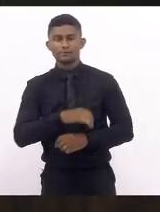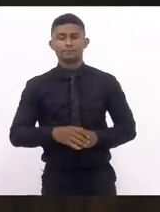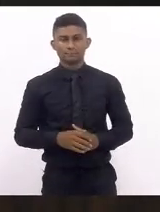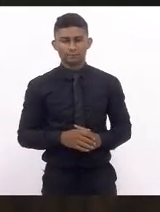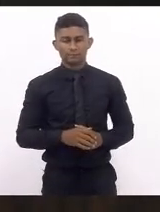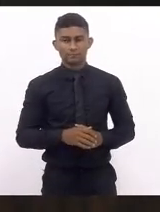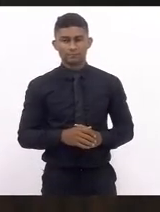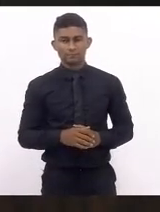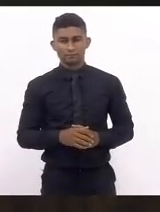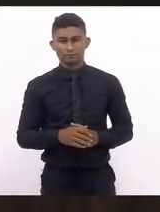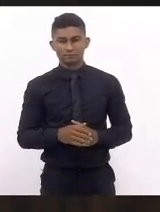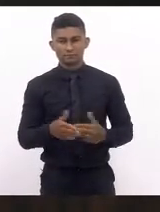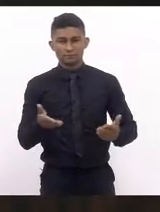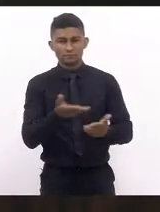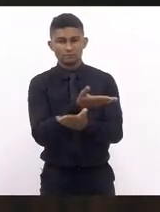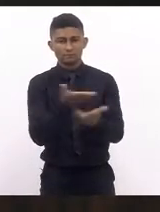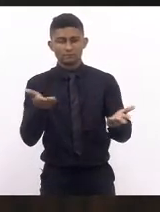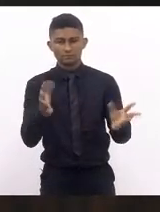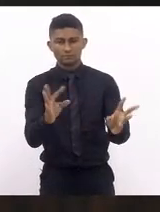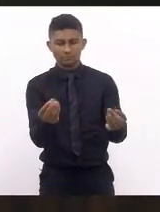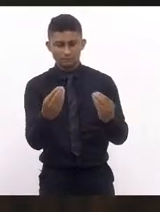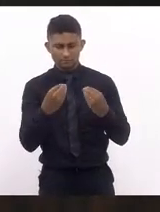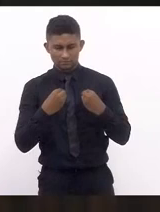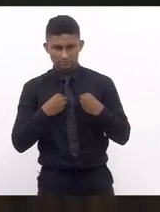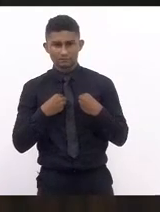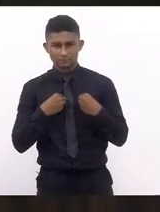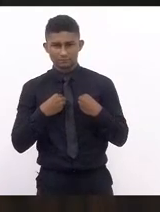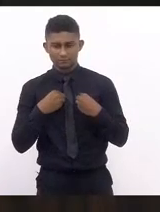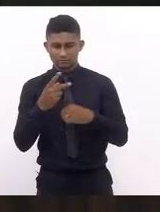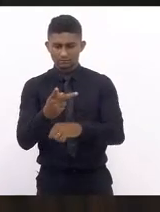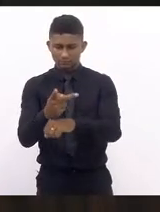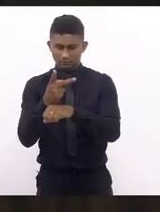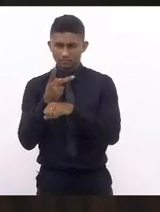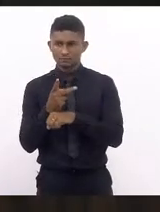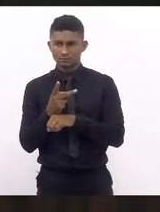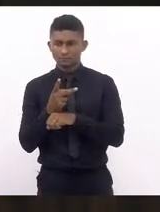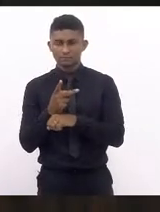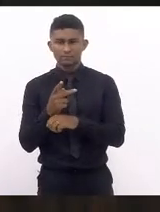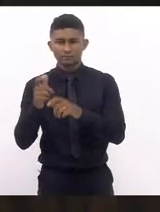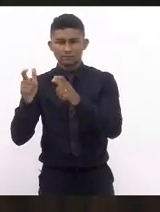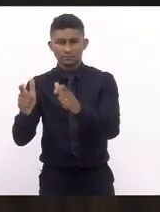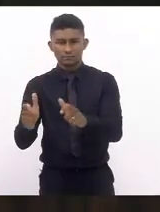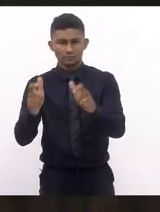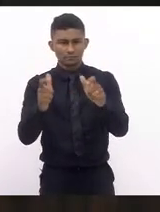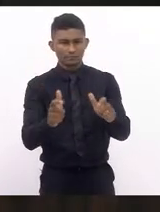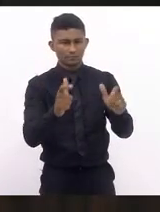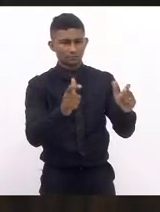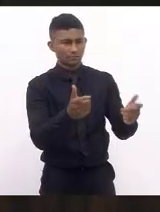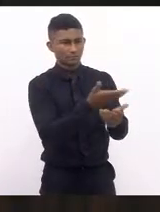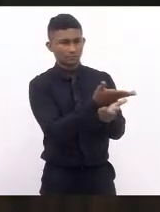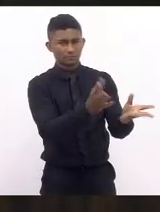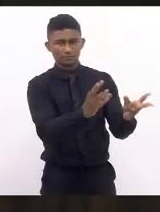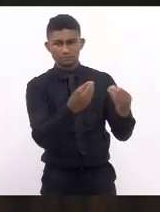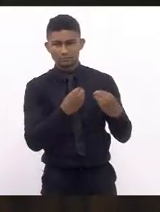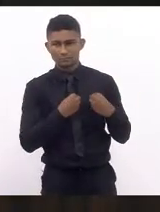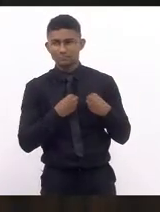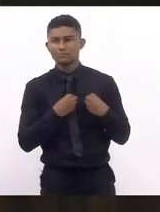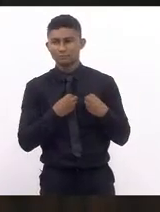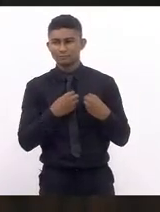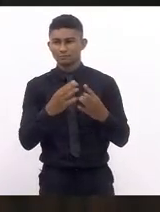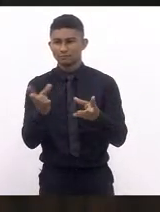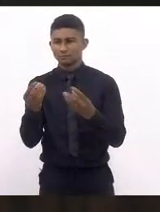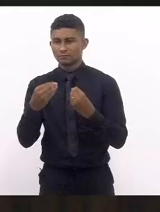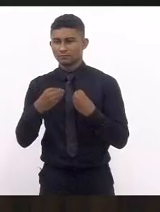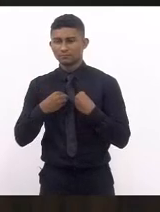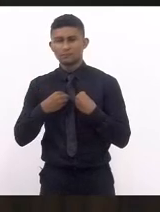alguma forma uma lembrança uma uma homenagem a todos os lugares que estive todos os lugares e eu